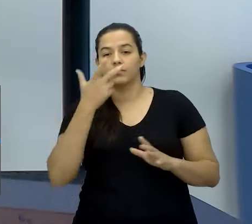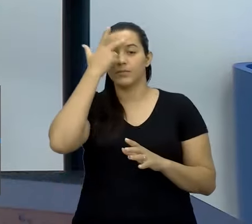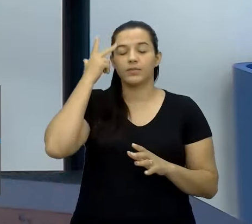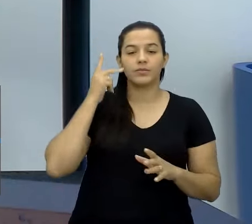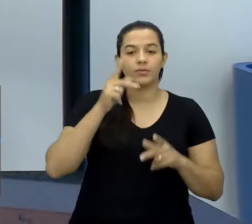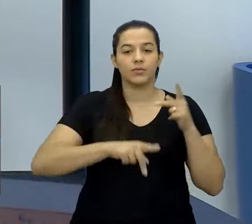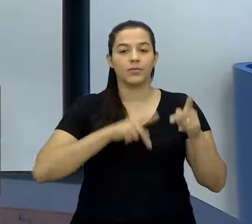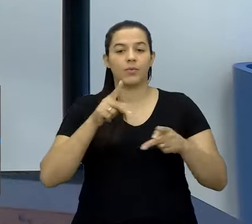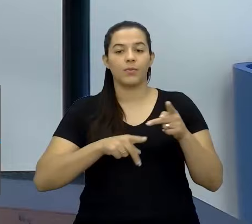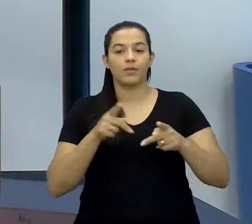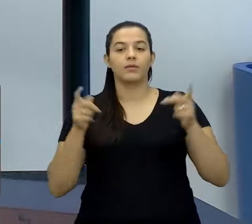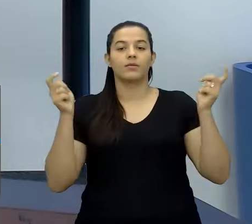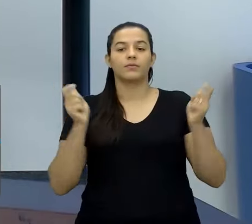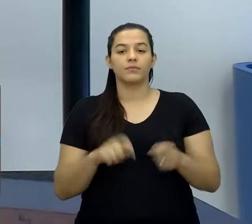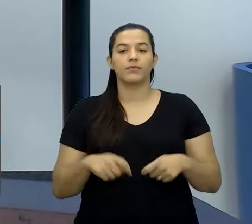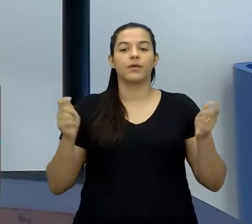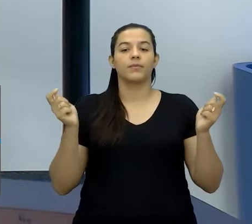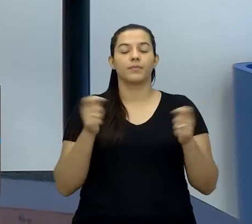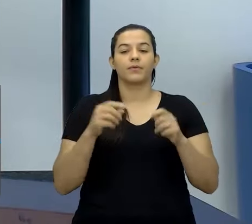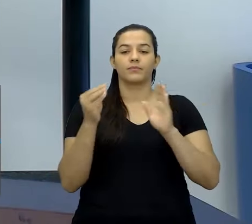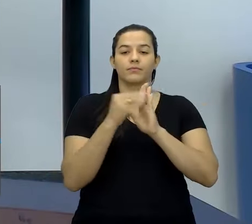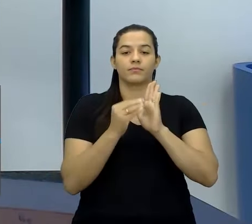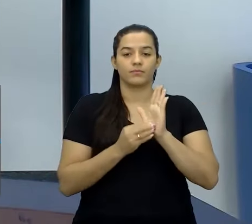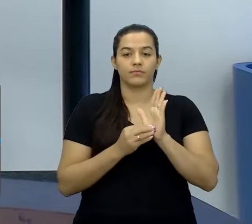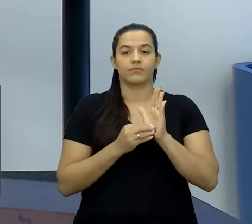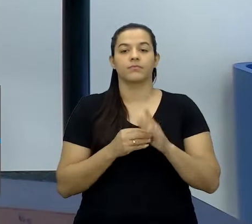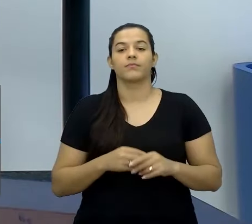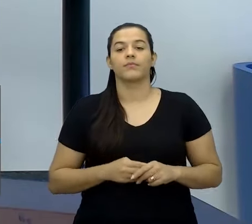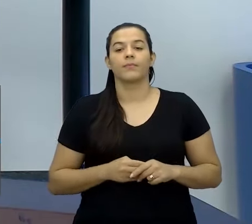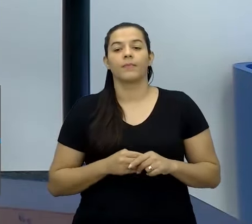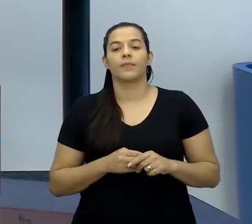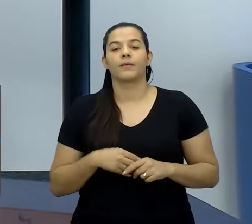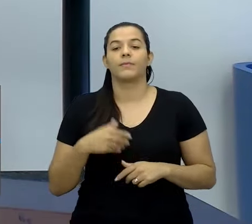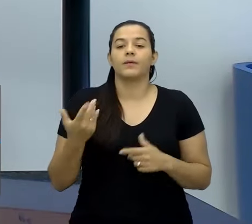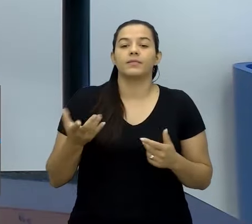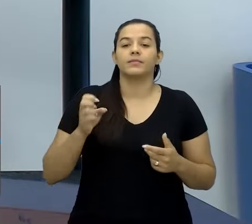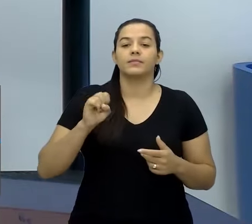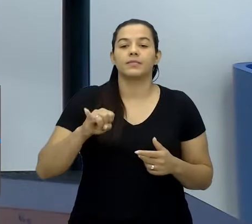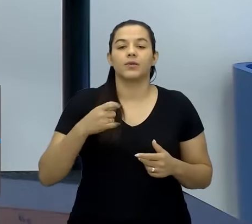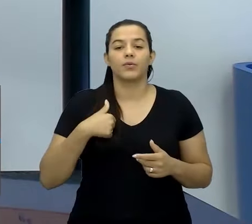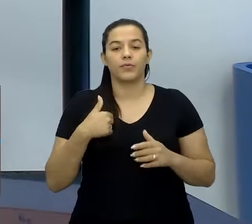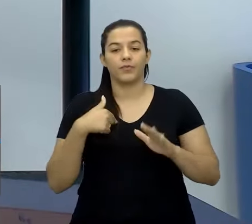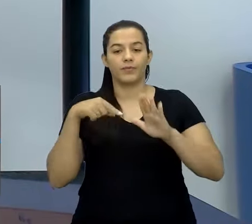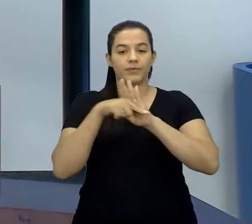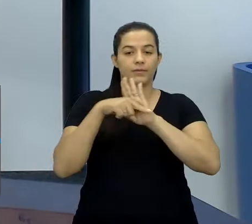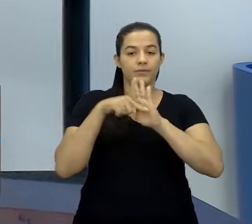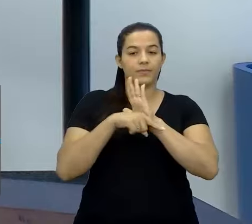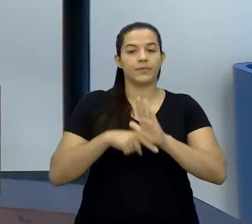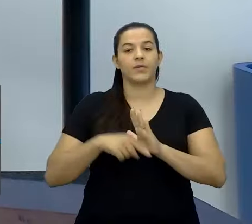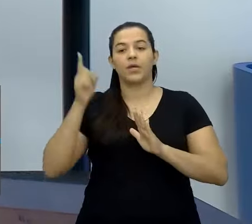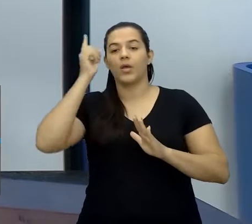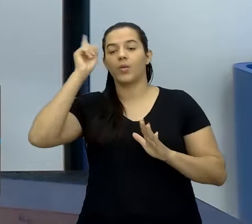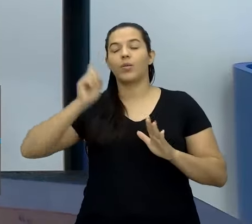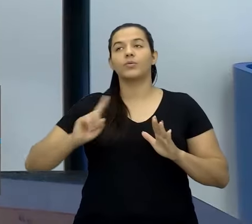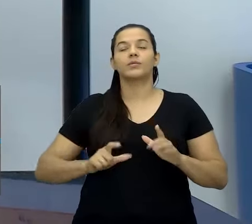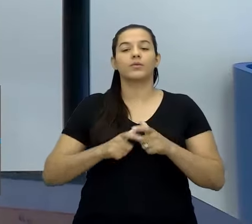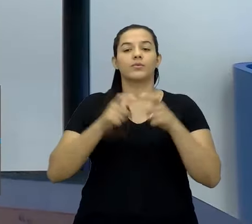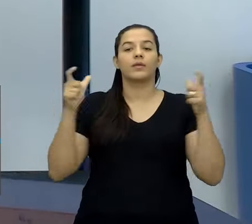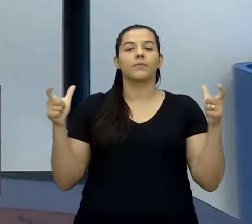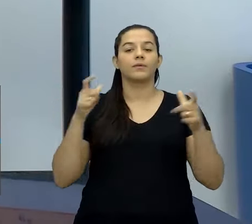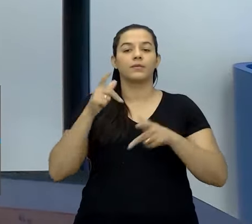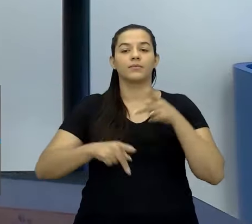lugar tem tantas pessoas. Você vai conseguir colocar lá na fórmula, tá bom? Ah, tá. Mas, professora, e se eu for fazer uma pesquisa que eu não sei o tamanho da população